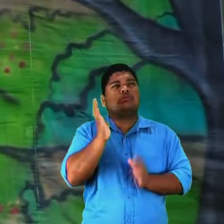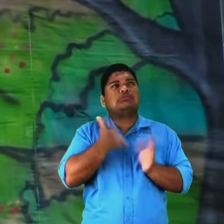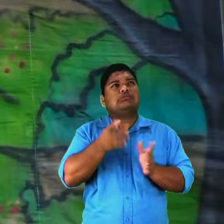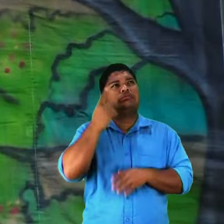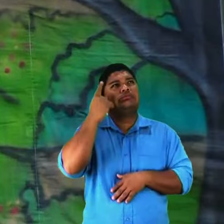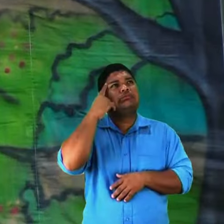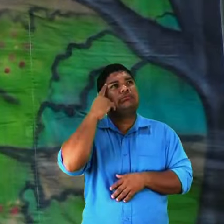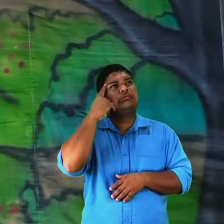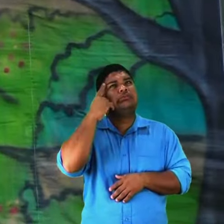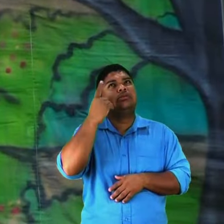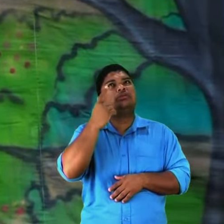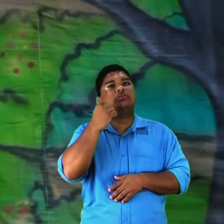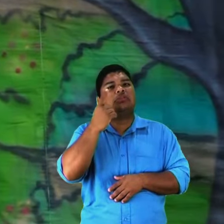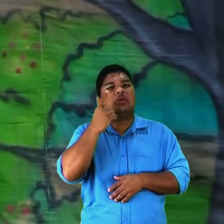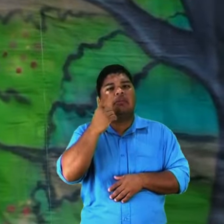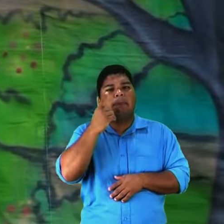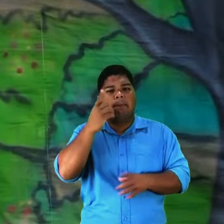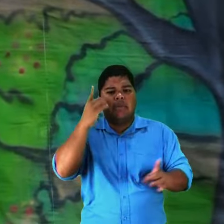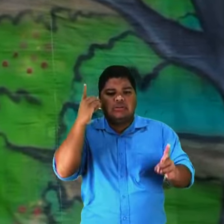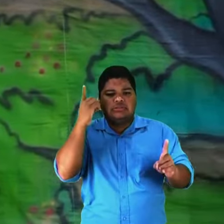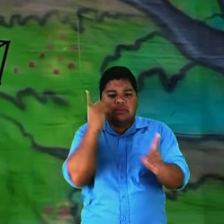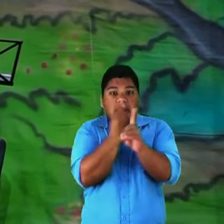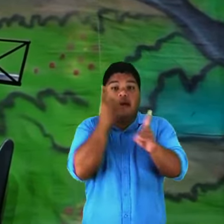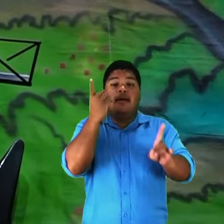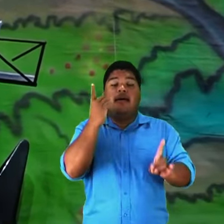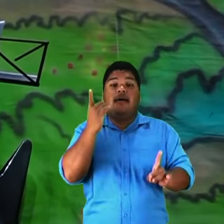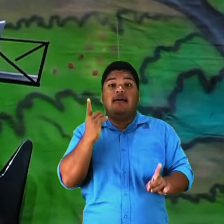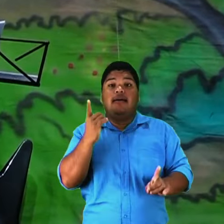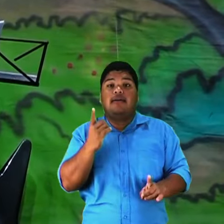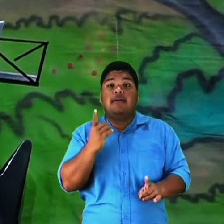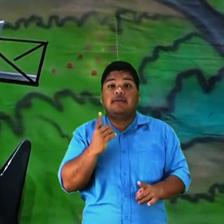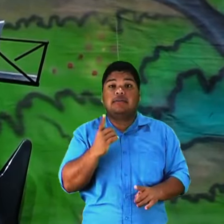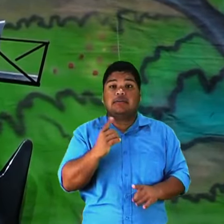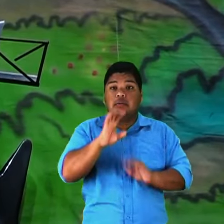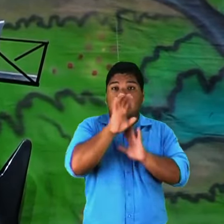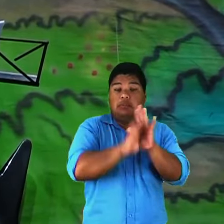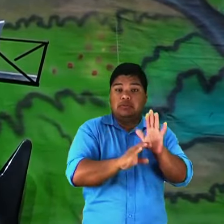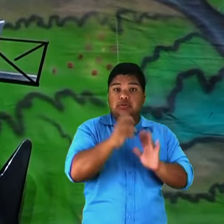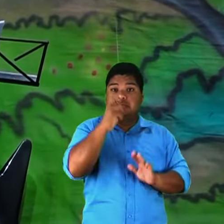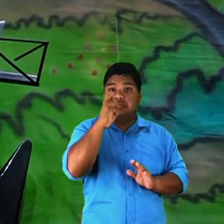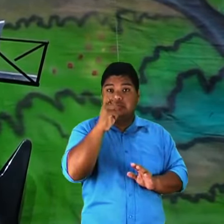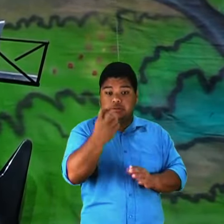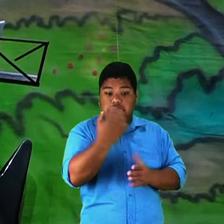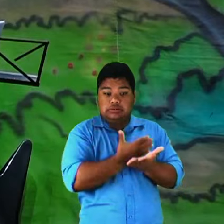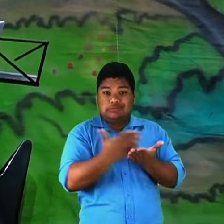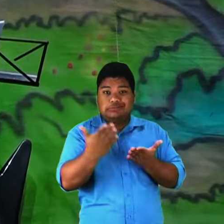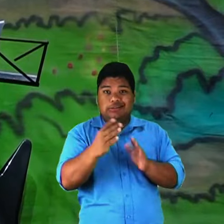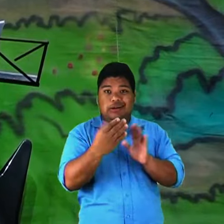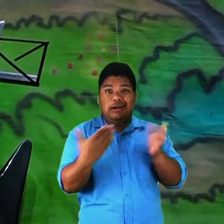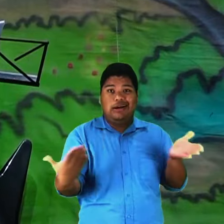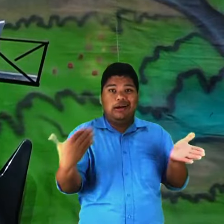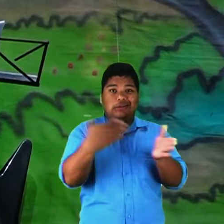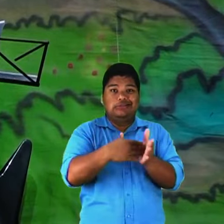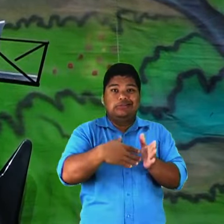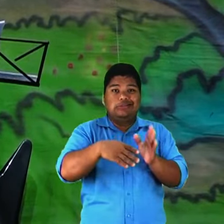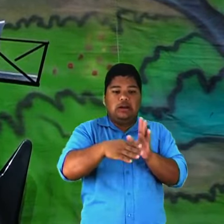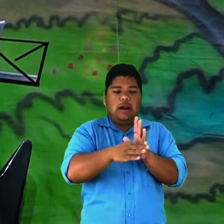gente percebe que o Sermão da Montanha, que começa no capítulo 5 e vai até o capítulo